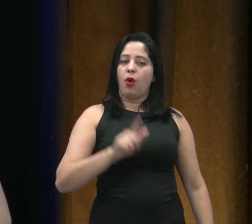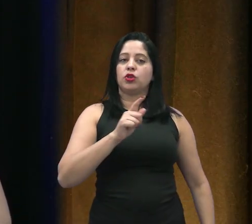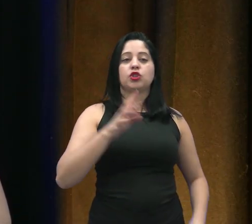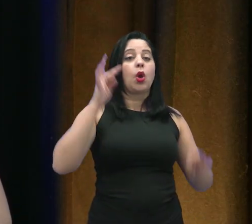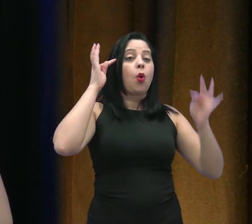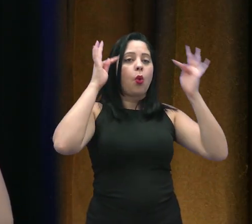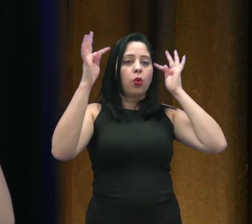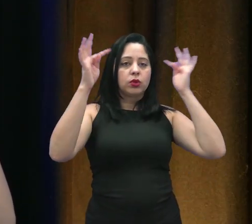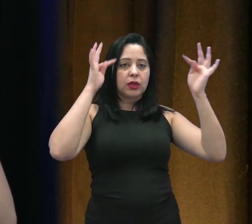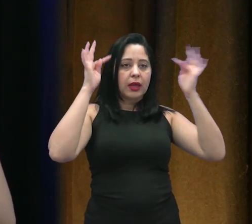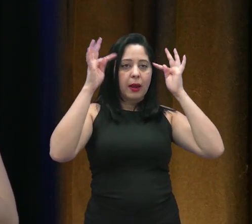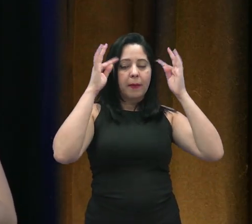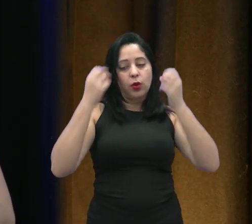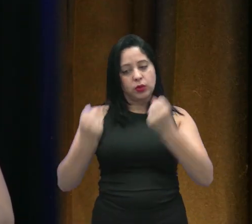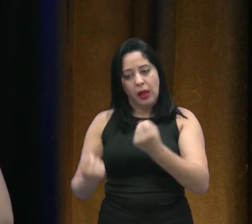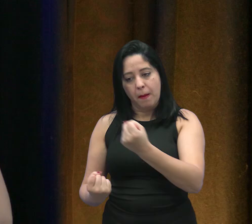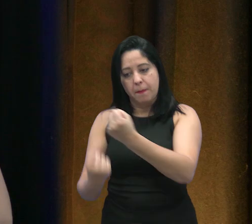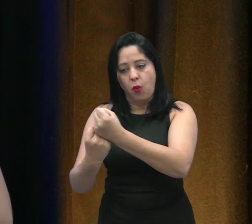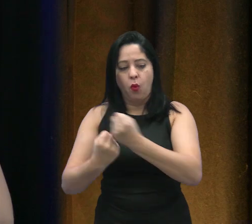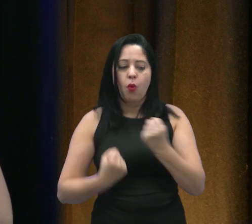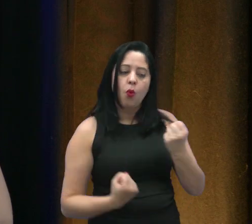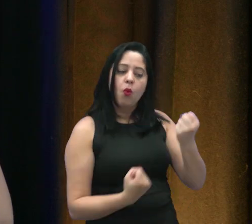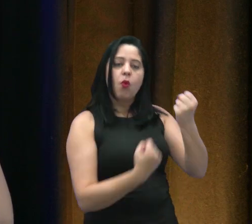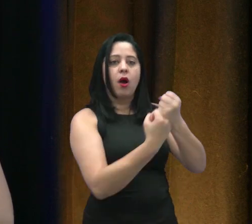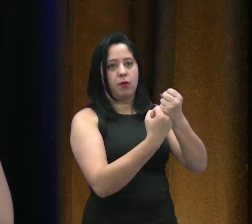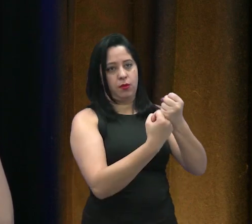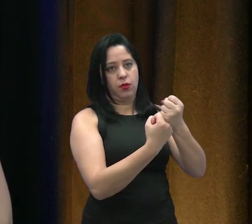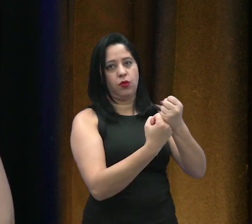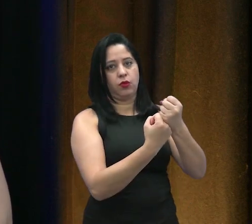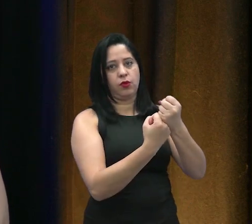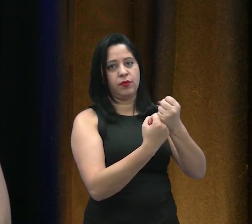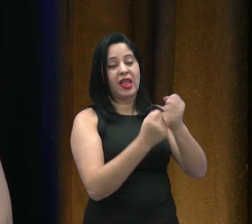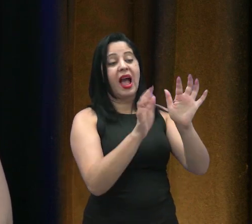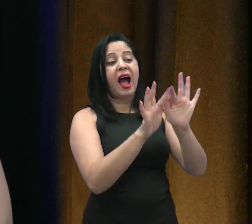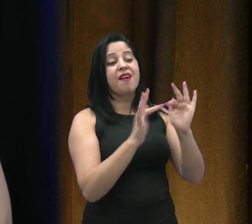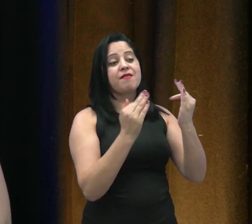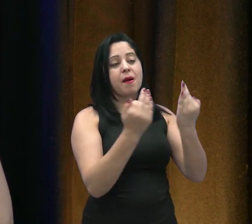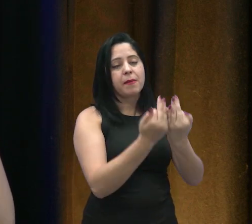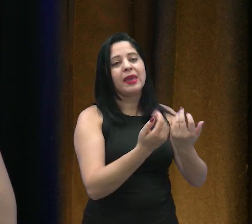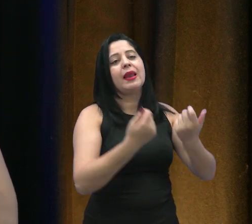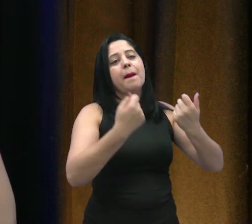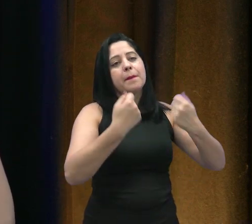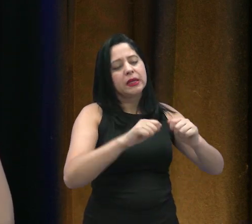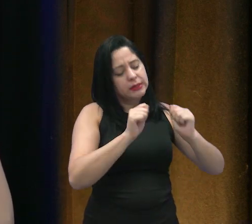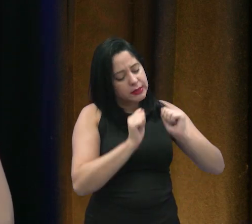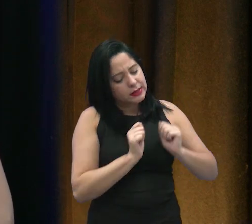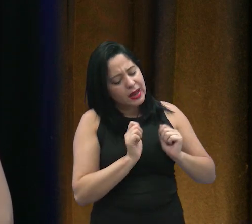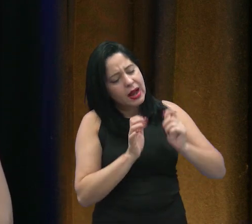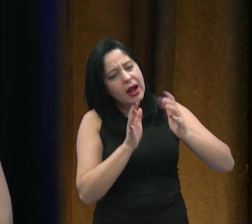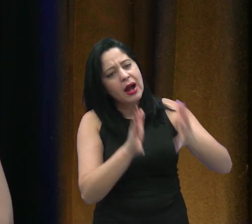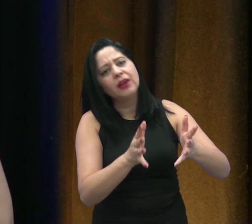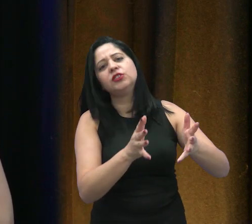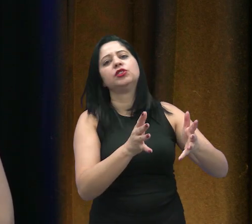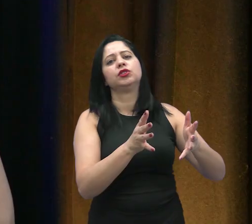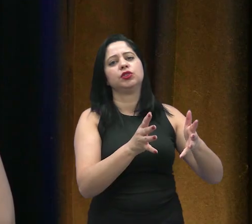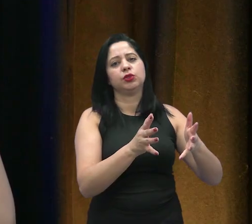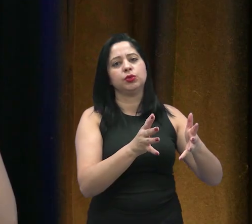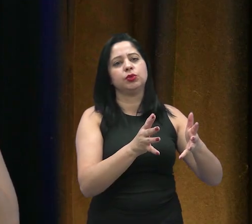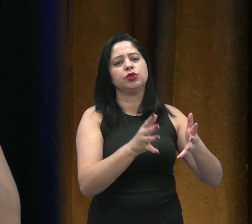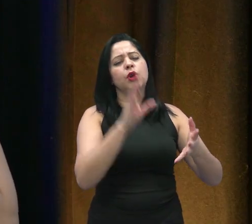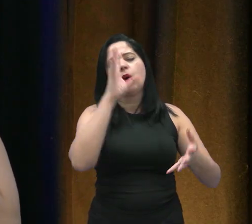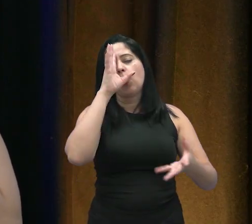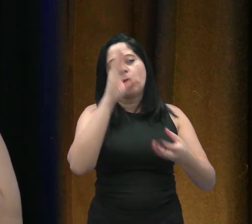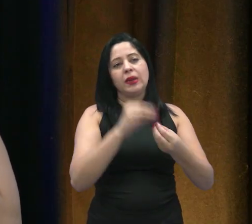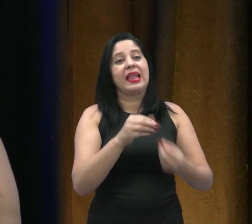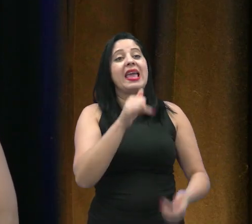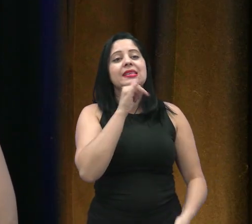está daquela criança, ela também dá um suporte para a família, mas é necessário também que a família vá atrás também para entender como,